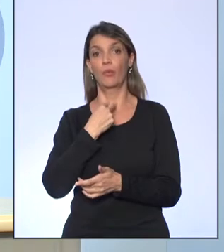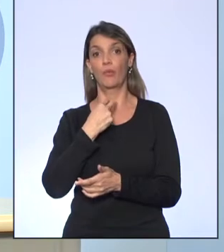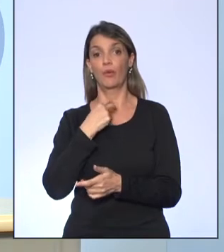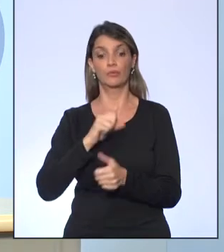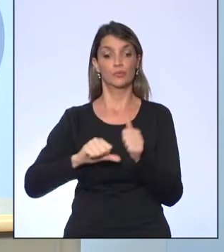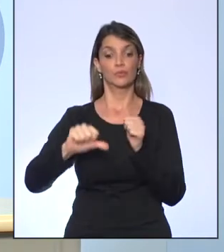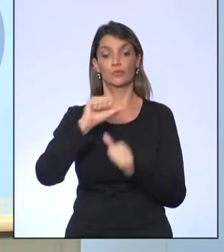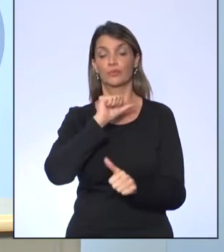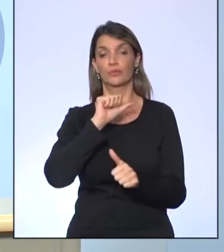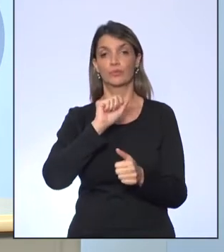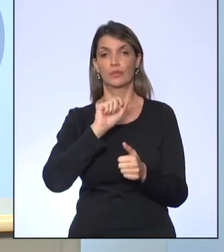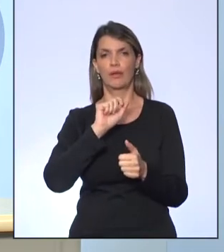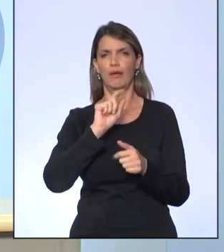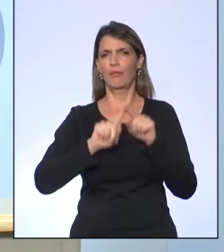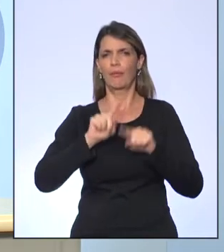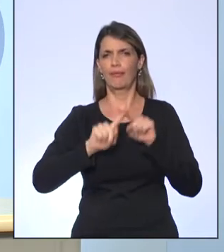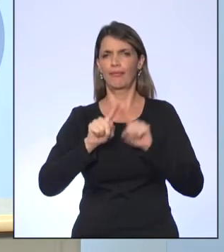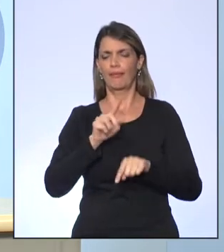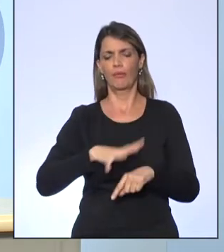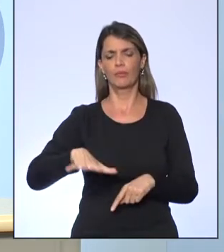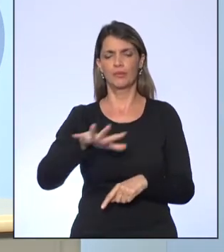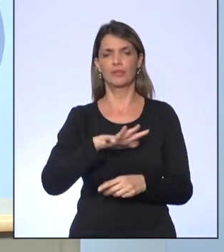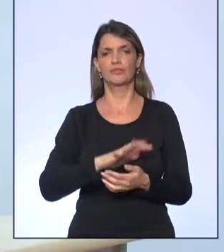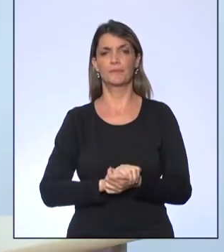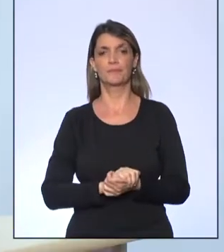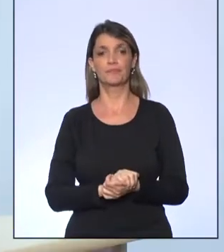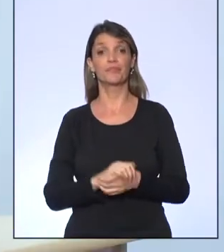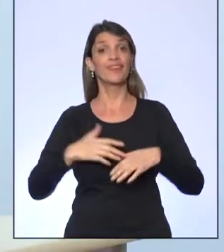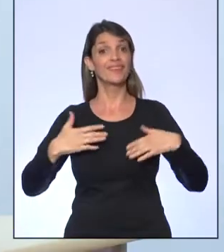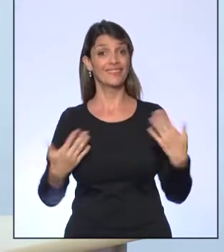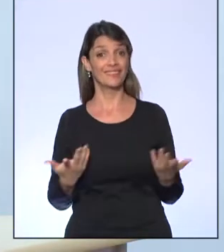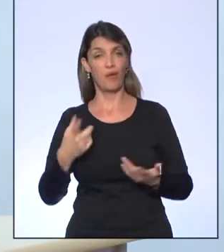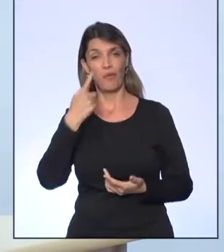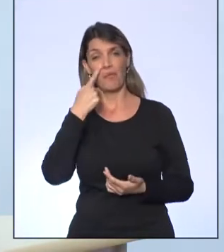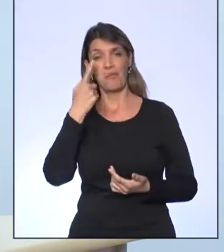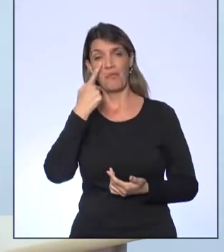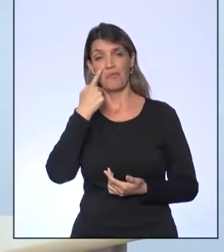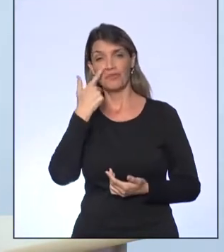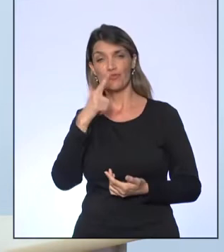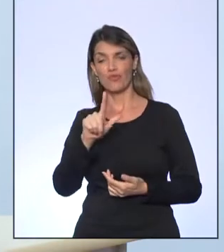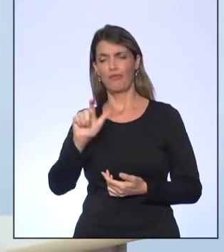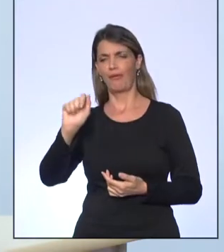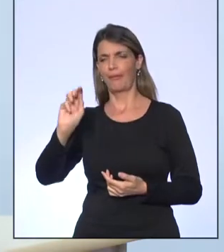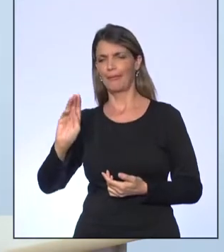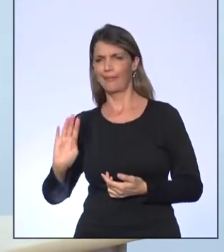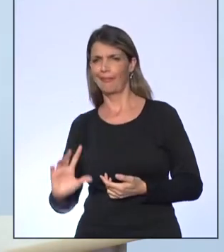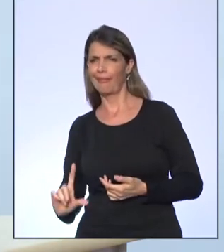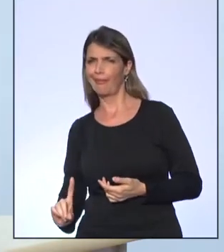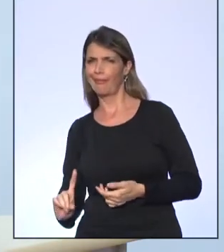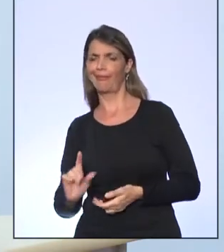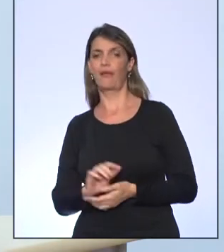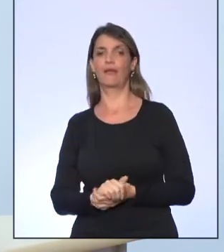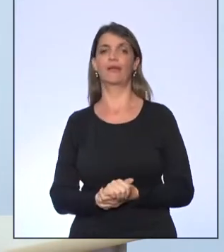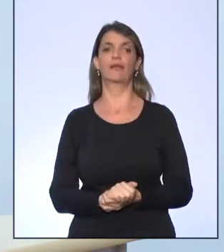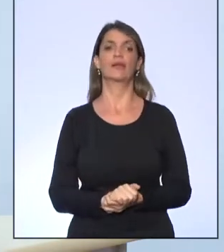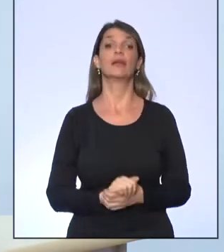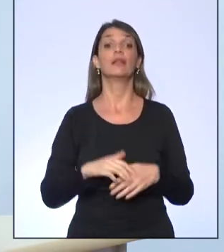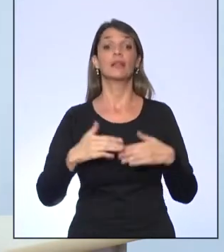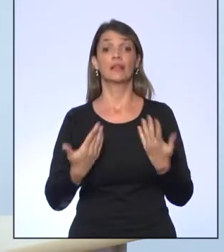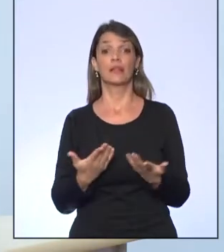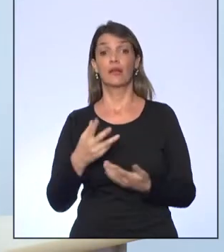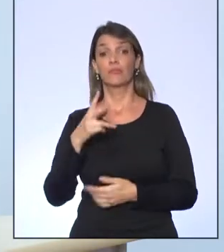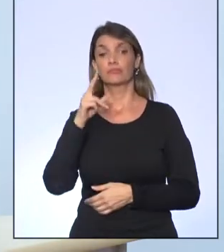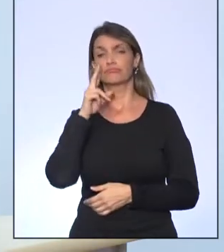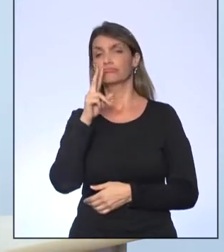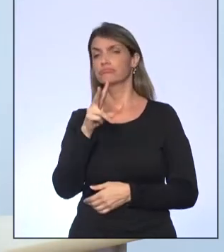troca de matéria com o ambiente. Pessoal, então a gente vai rever lá as alternativas para ver se vocês acertaram ou não. Então, ó,